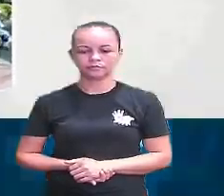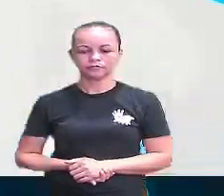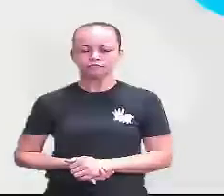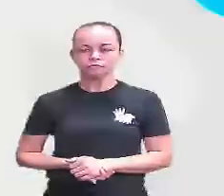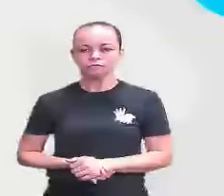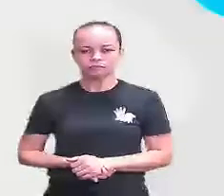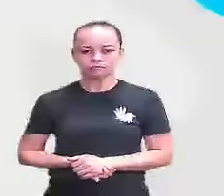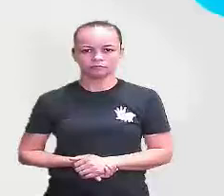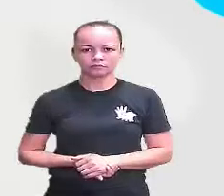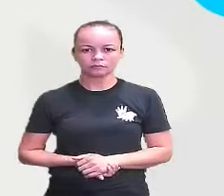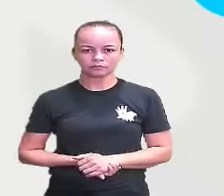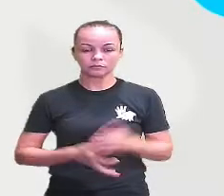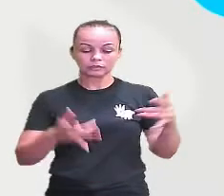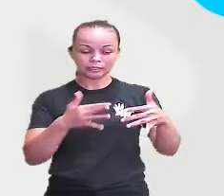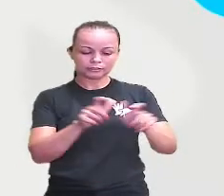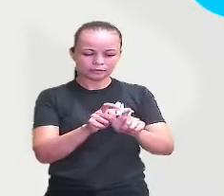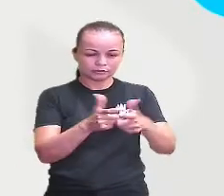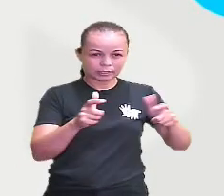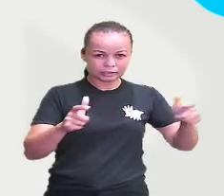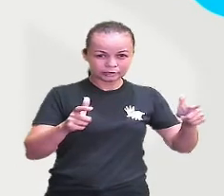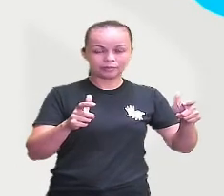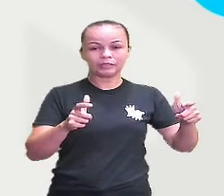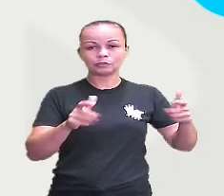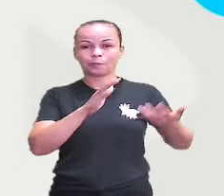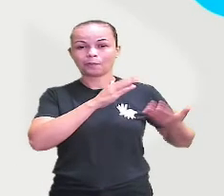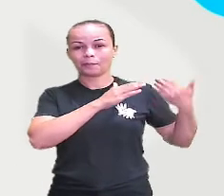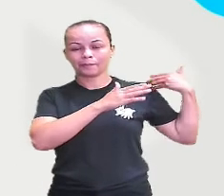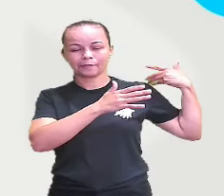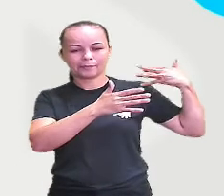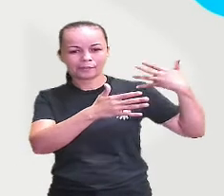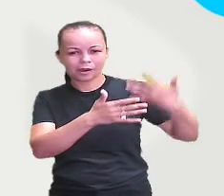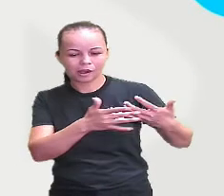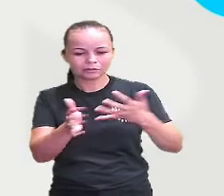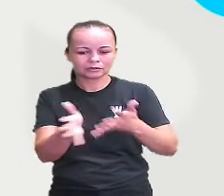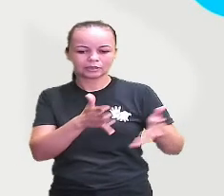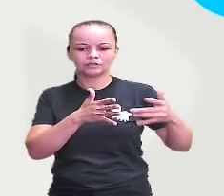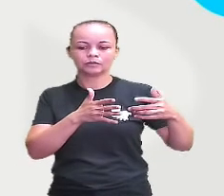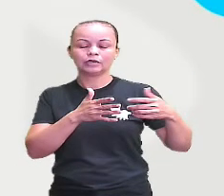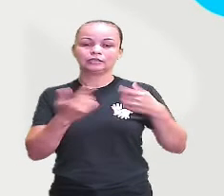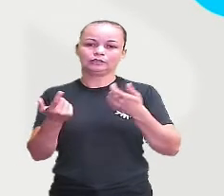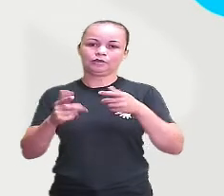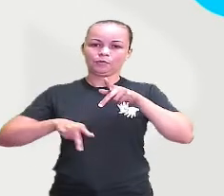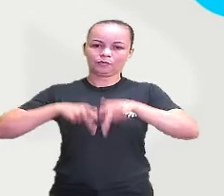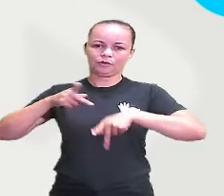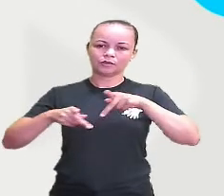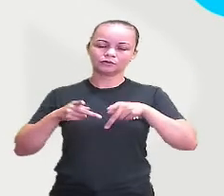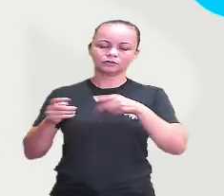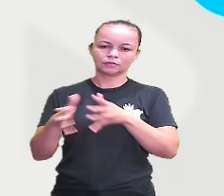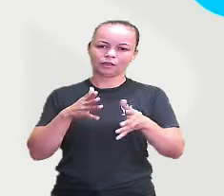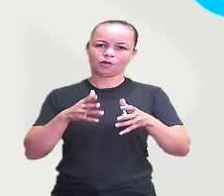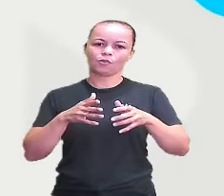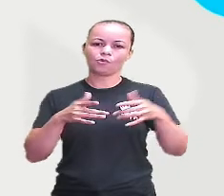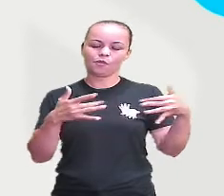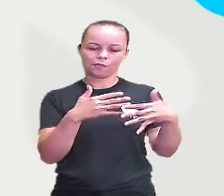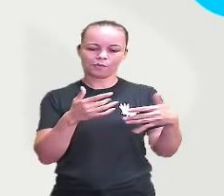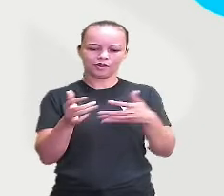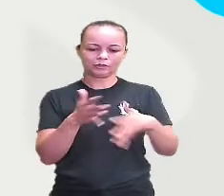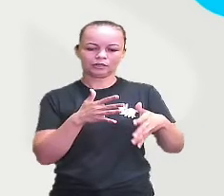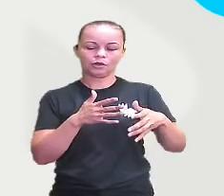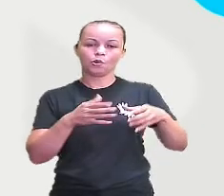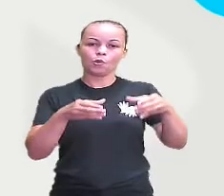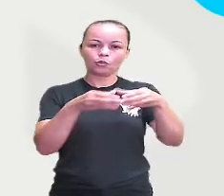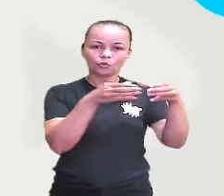O crescimento das cidades no passar do tempo levou a uma separação espacial da população urbana, levando os grupos sociais